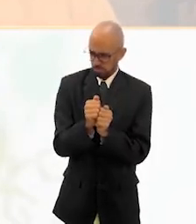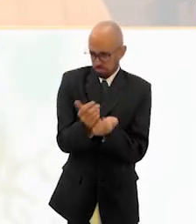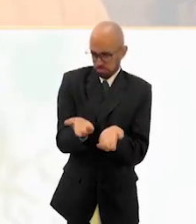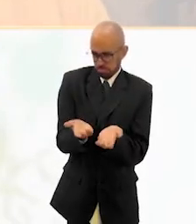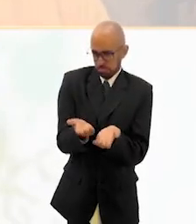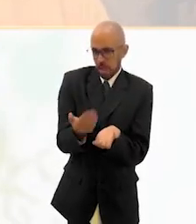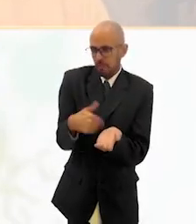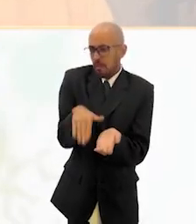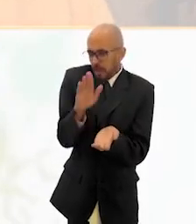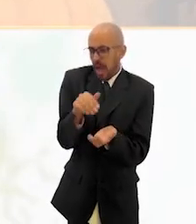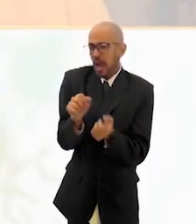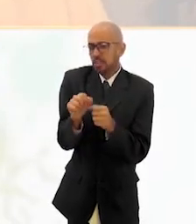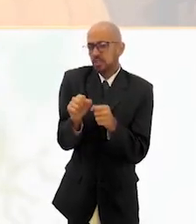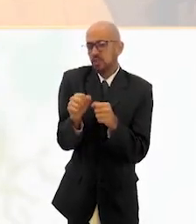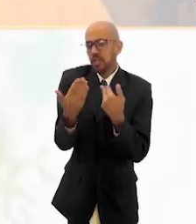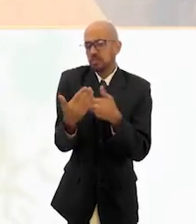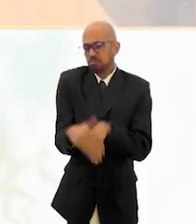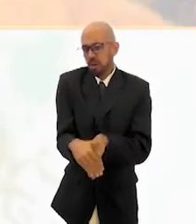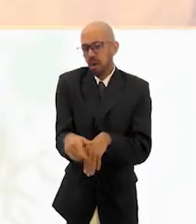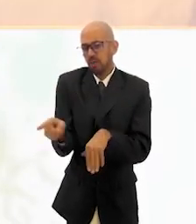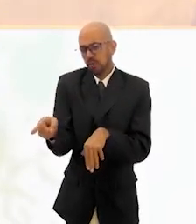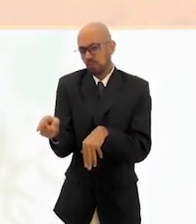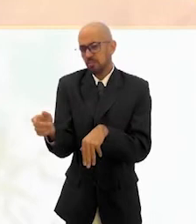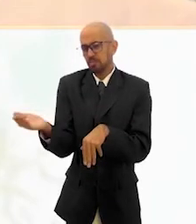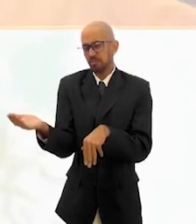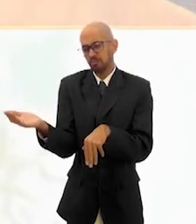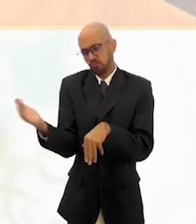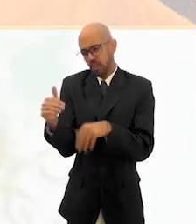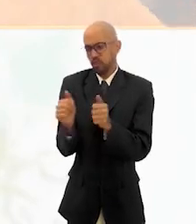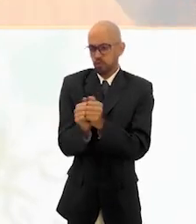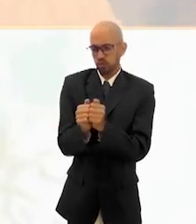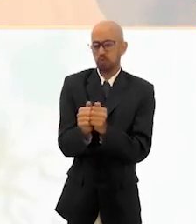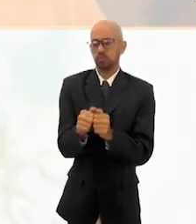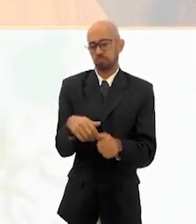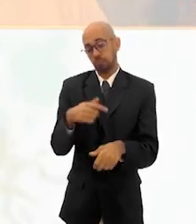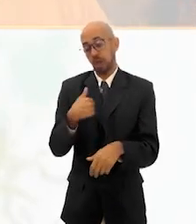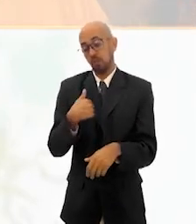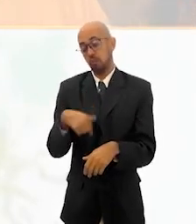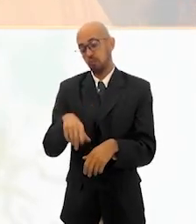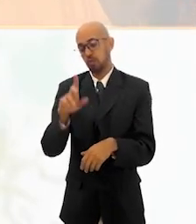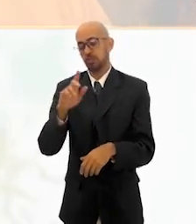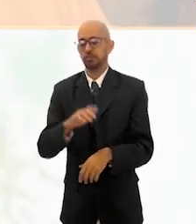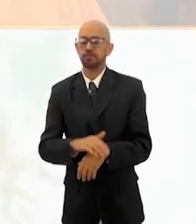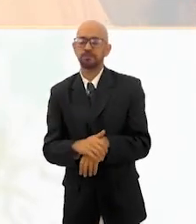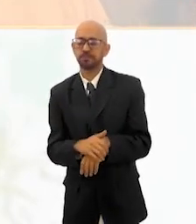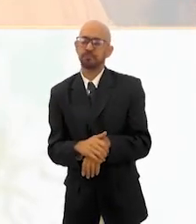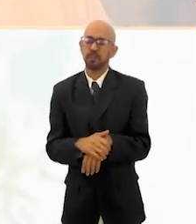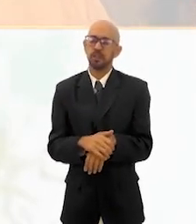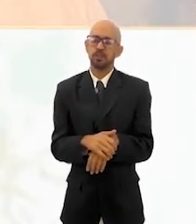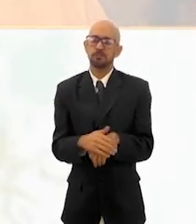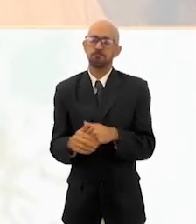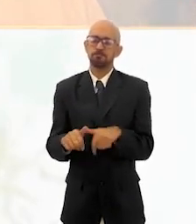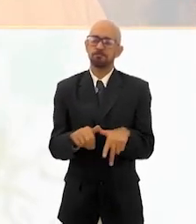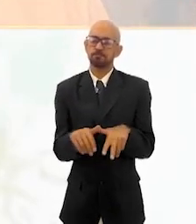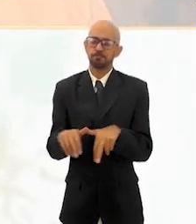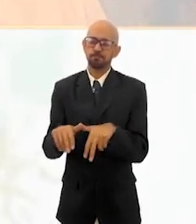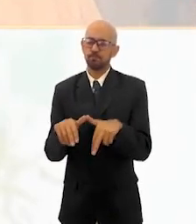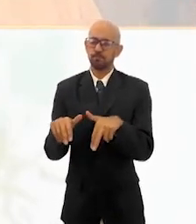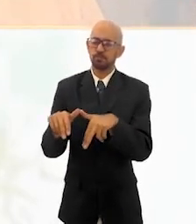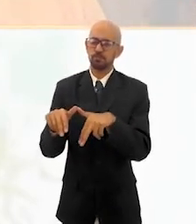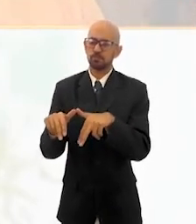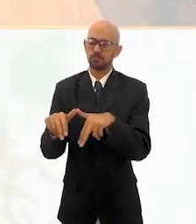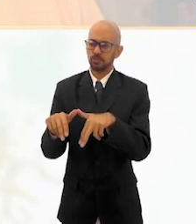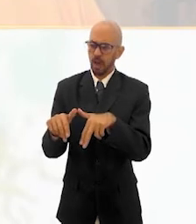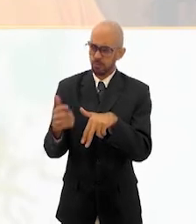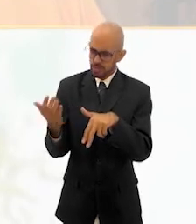pô, vamos lá, porque você, pelo menos, me faz companhia. Ok, vamos lá fazer companhia. Aí fui lá fazer companhia, chegando e falou: ah, você já não